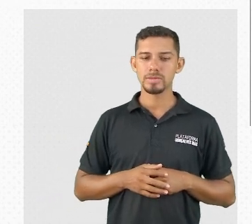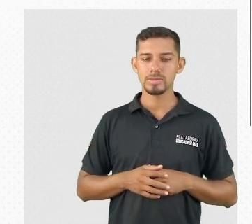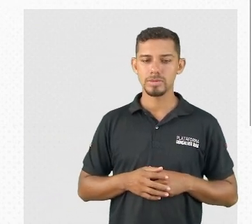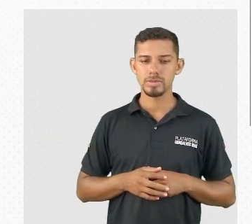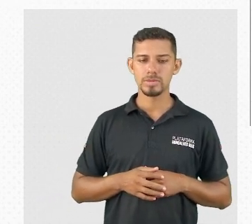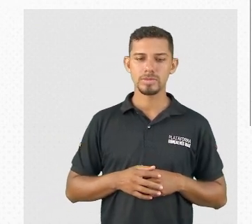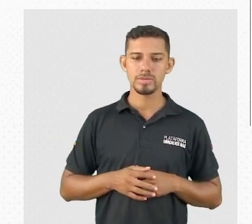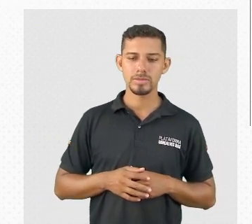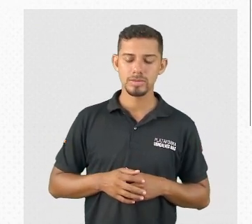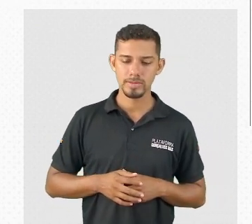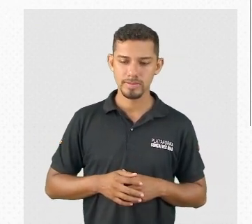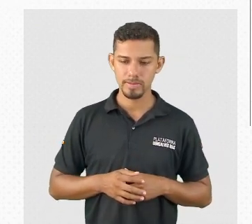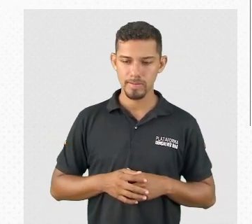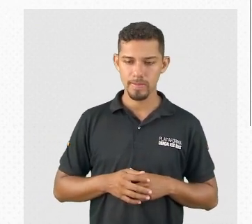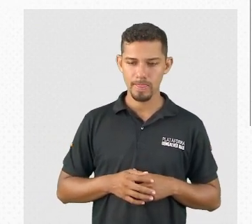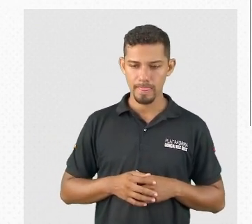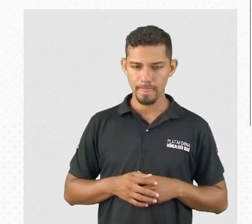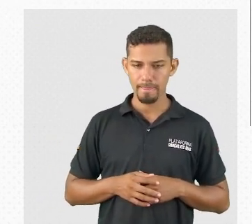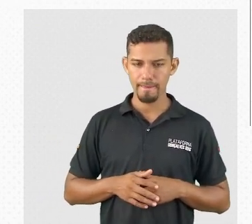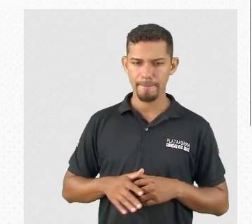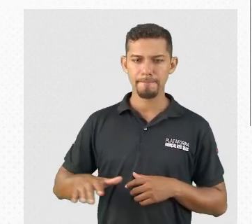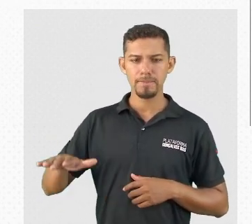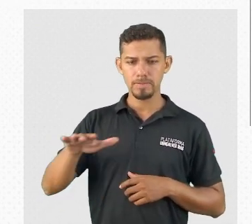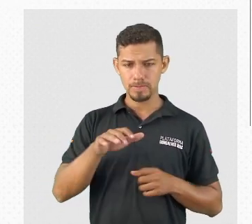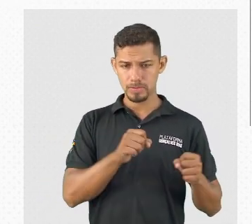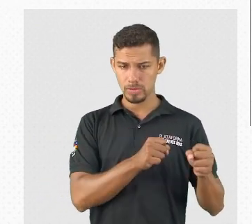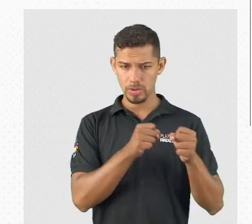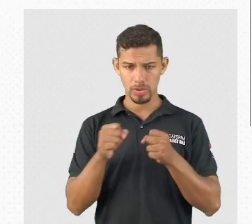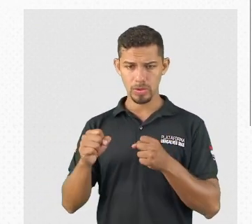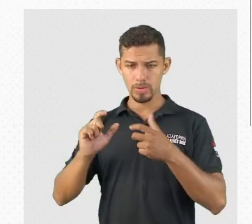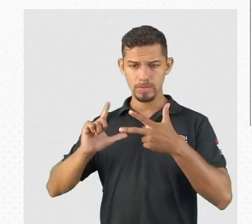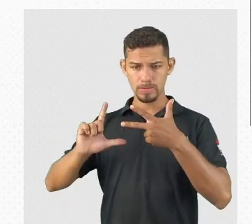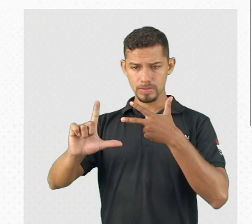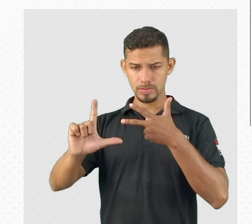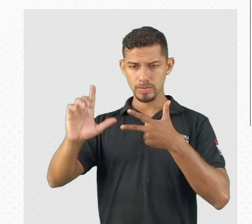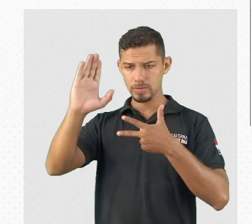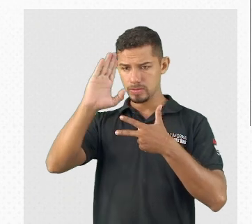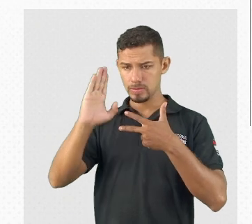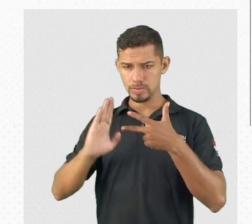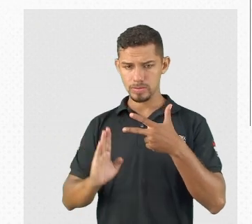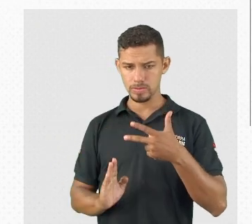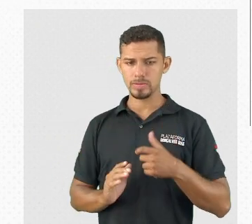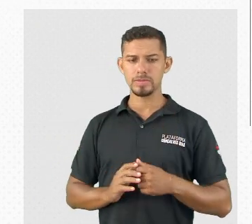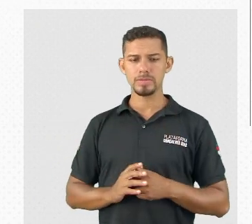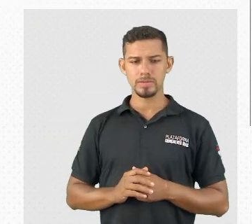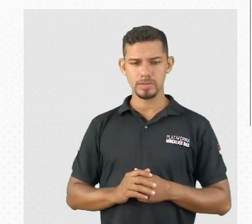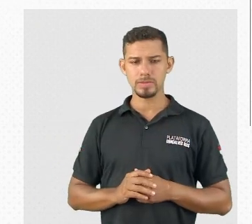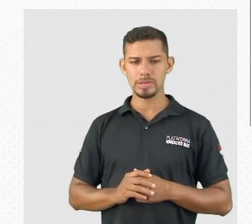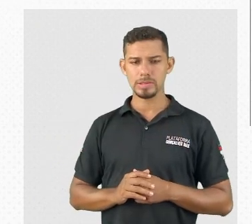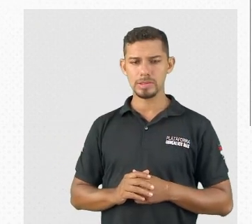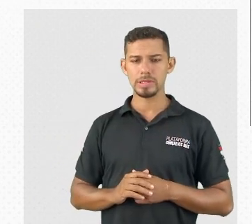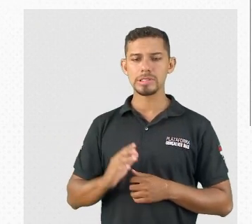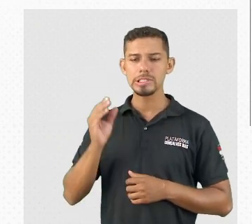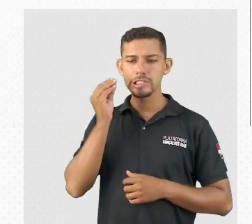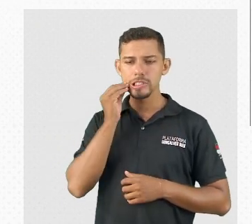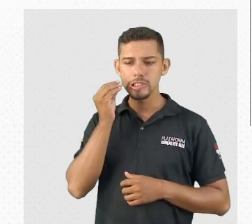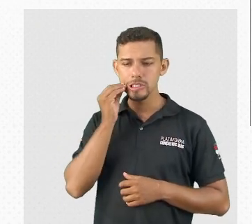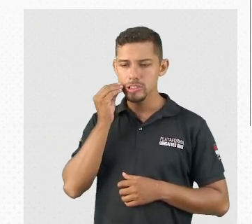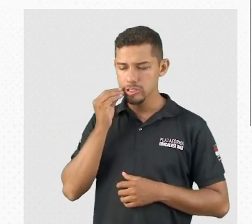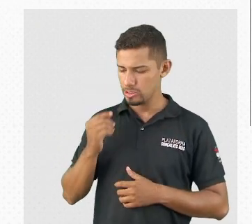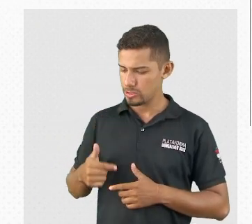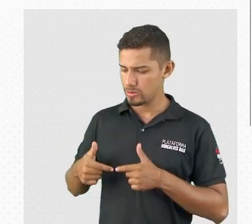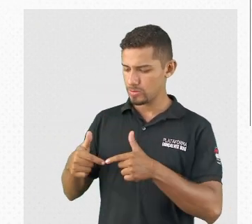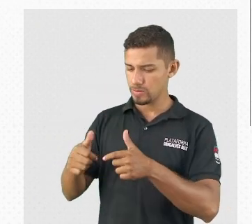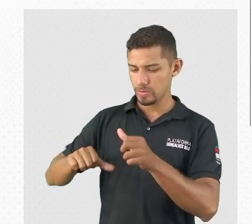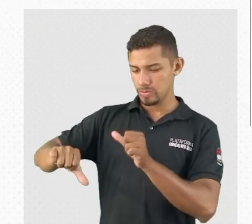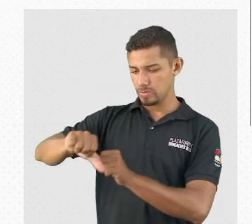A pergunta, né? No âmbito do poder legislativo brasileiro, a tentativa de reverter,